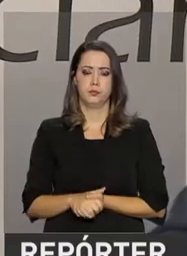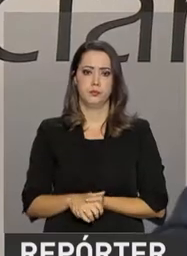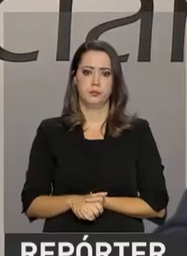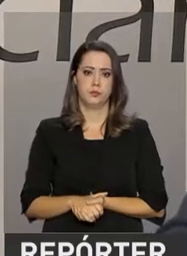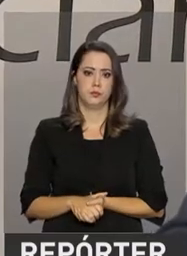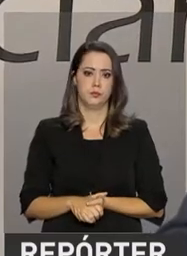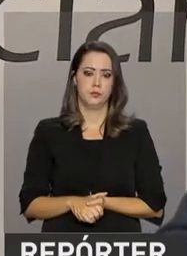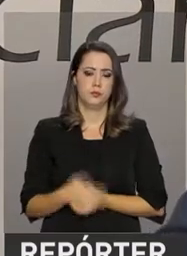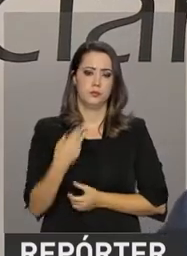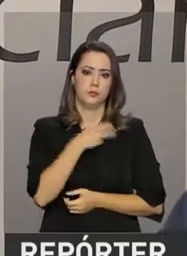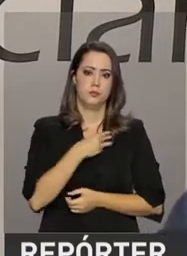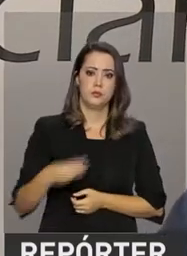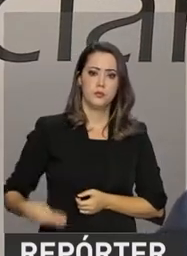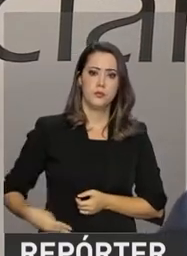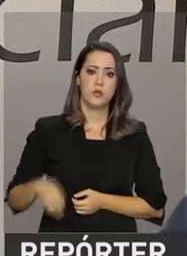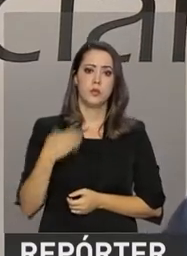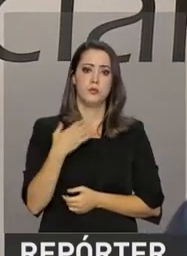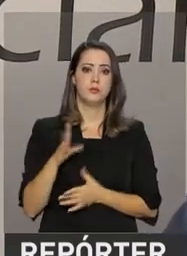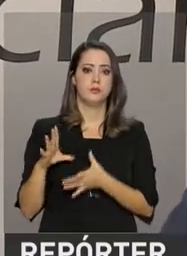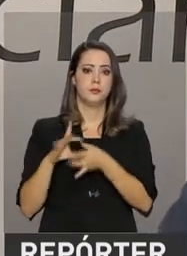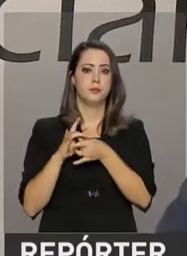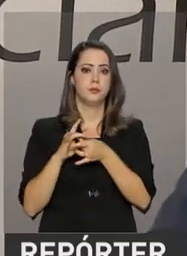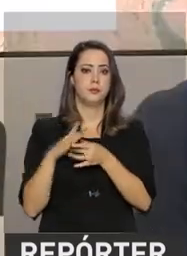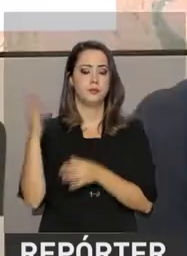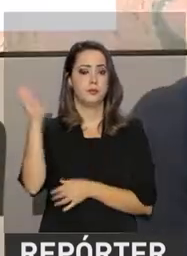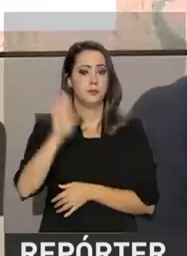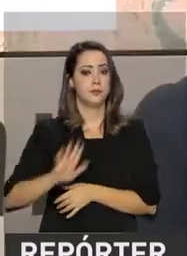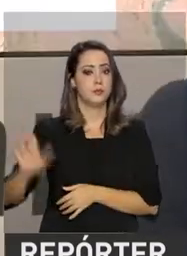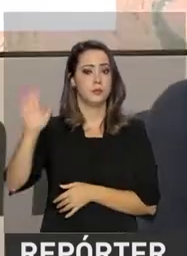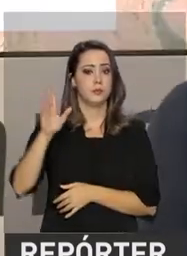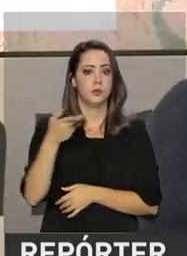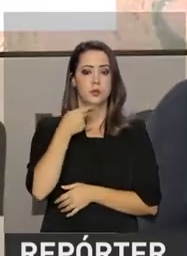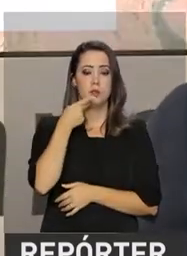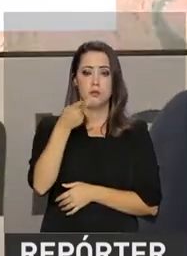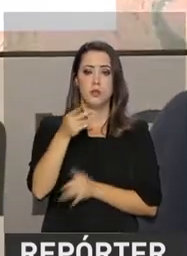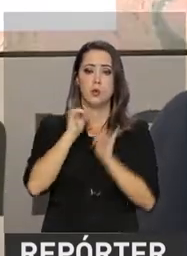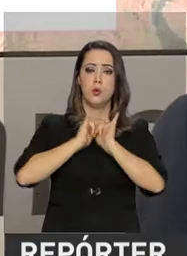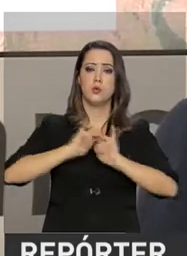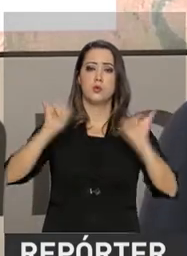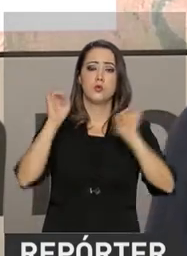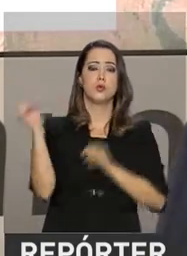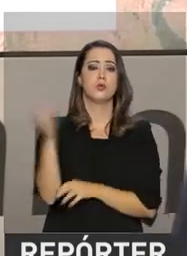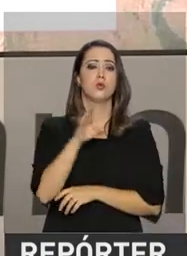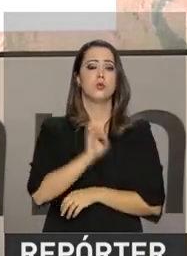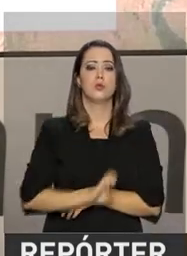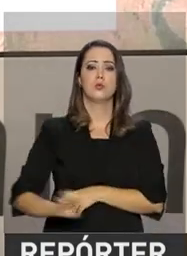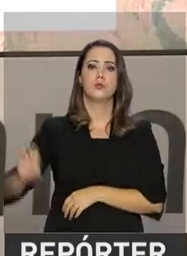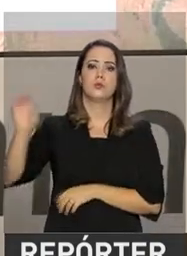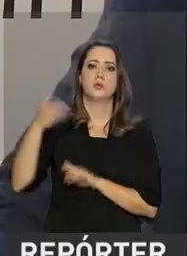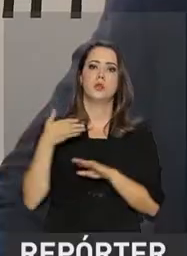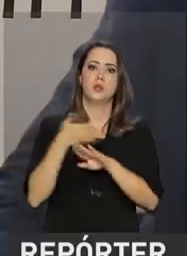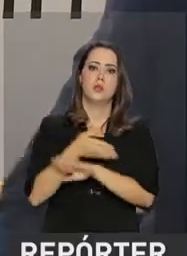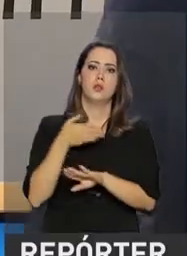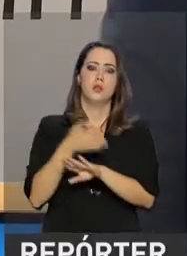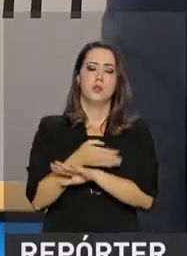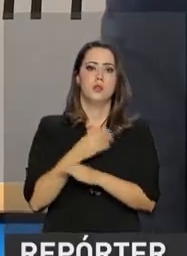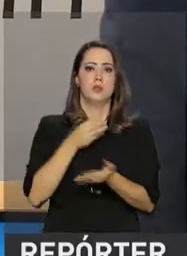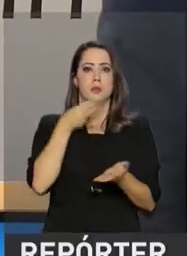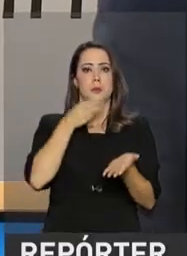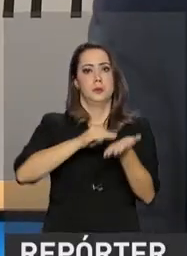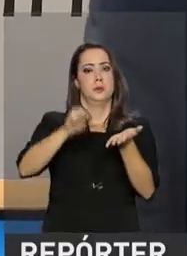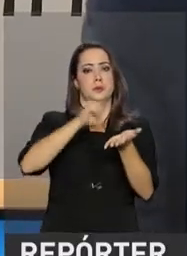o ministro da integração nacional hélder barbalho anunciou os novos estados que passam a integrar o sistema de alerta de